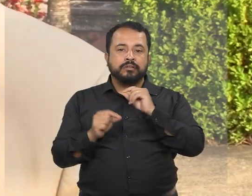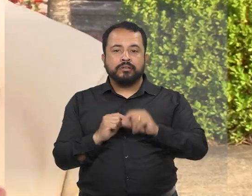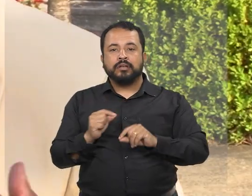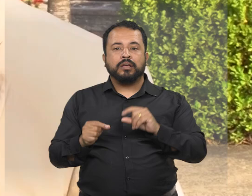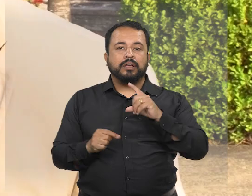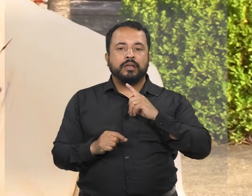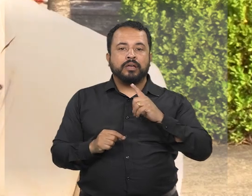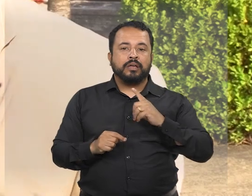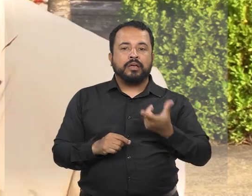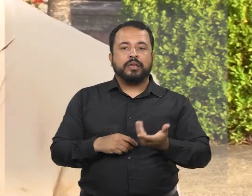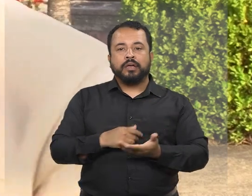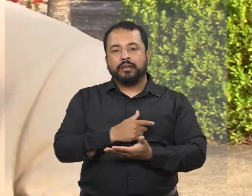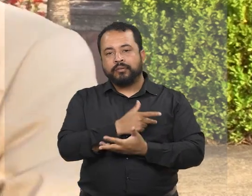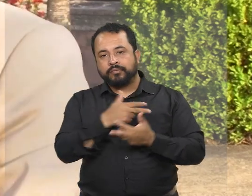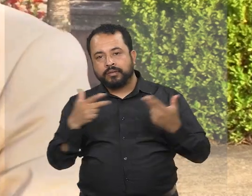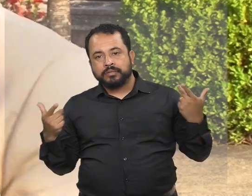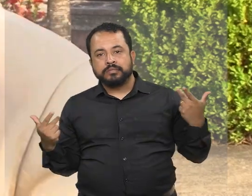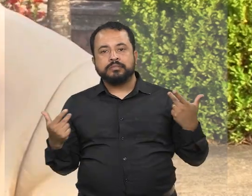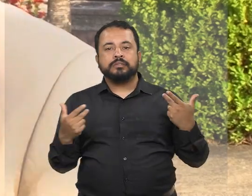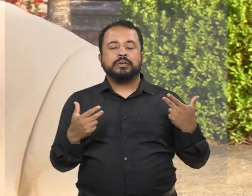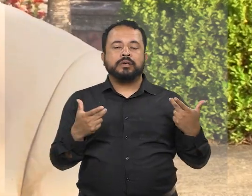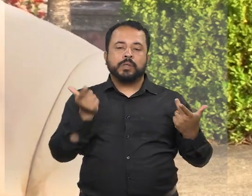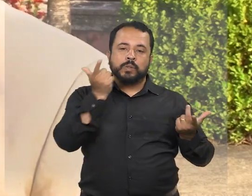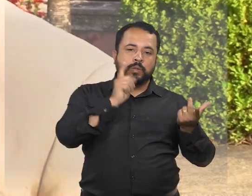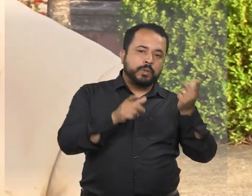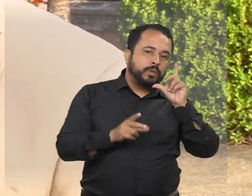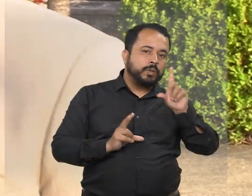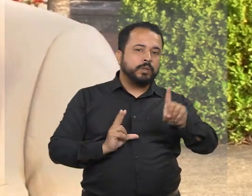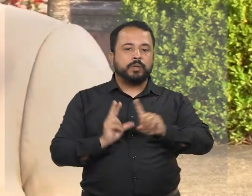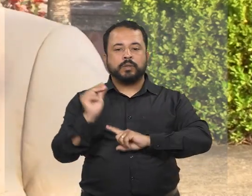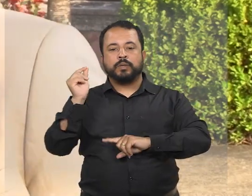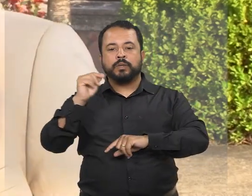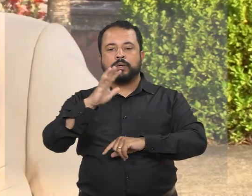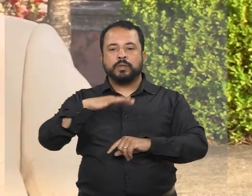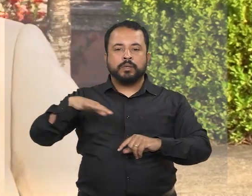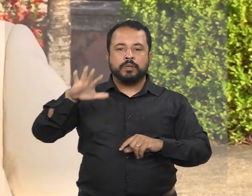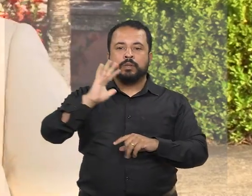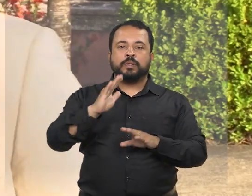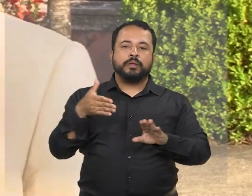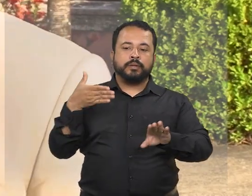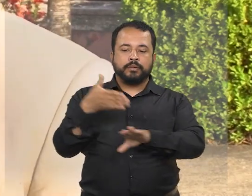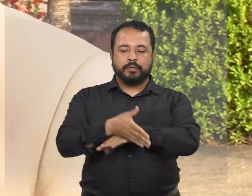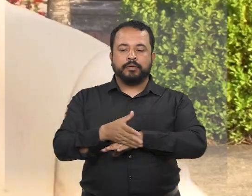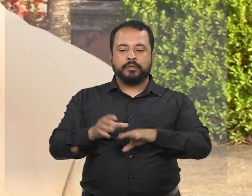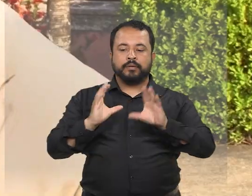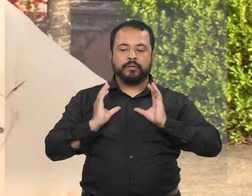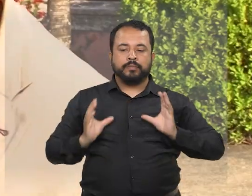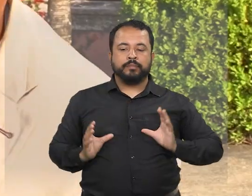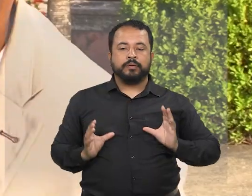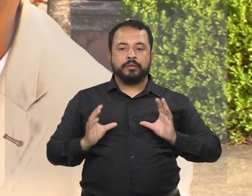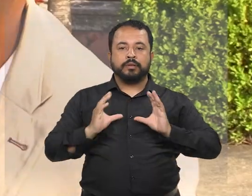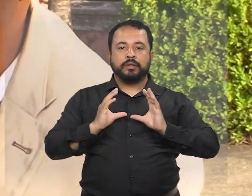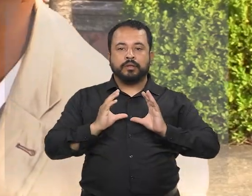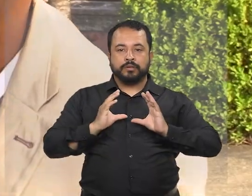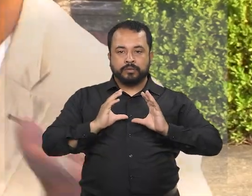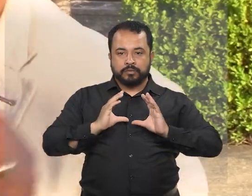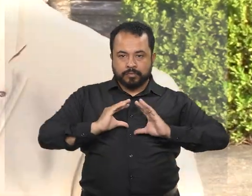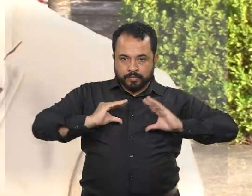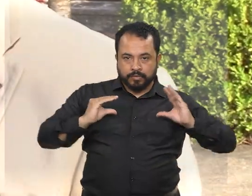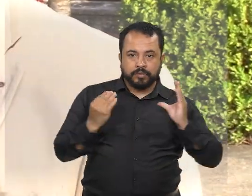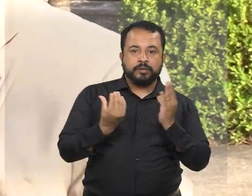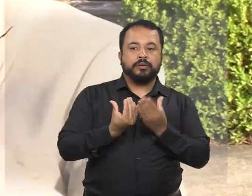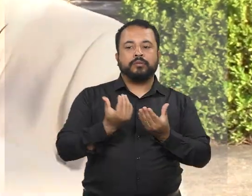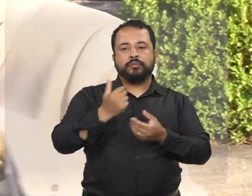que nós passamos, algo daquelas conquistas, aonde nós entramos na comunidade, aonde nós